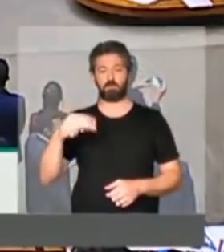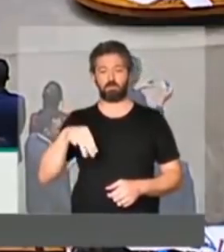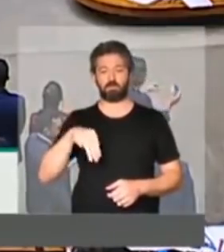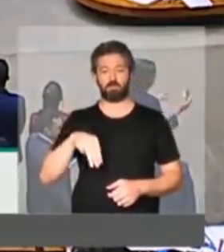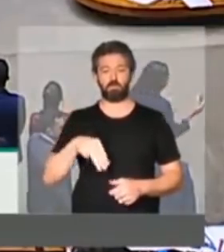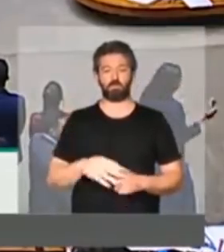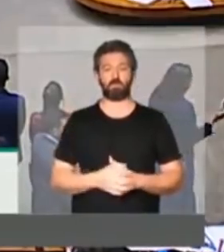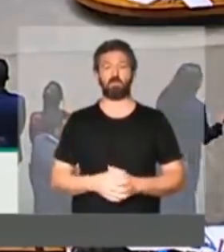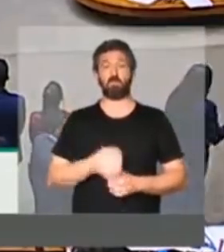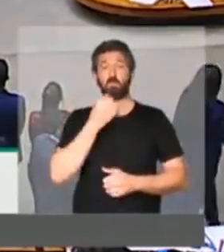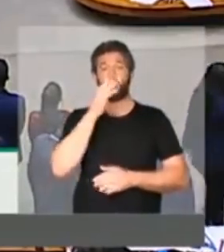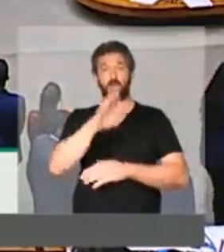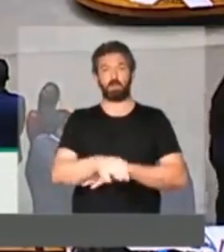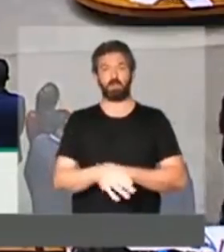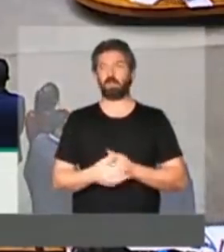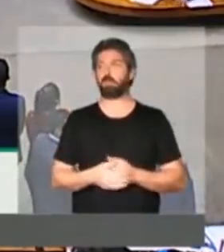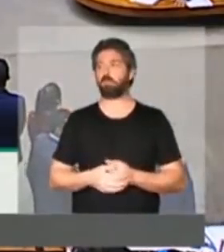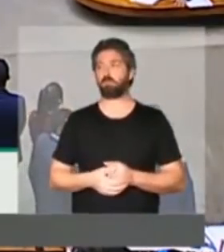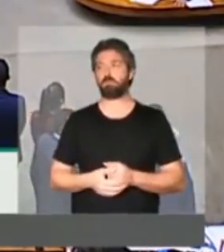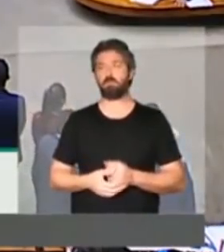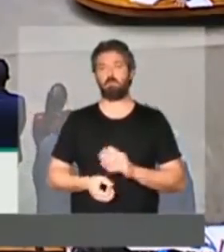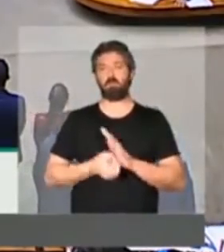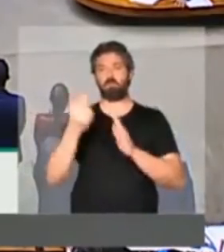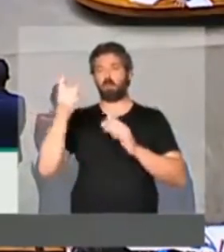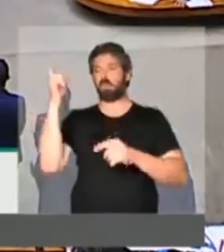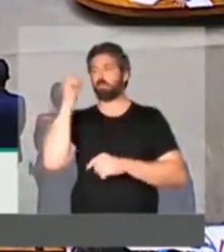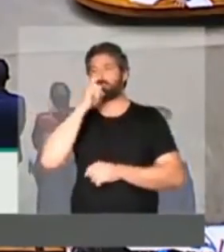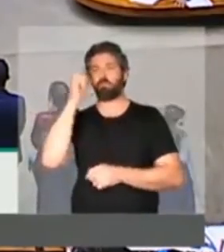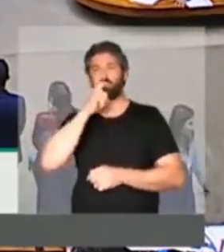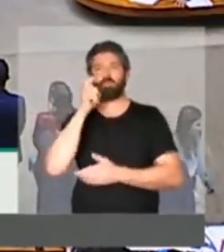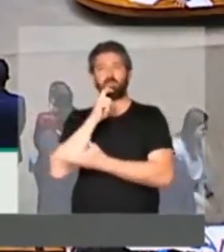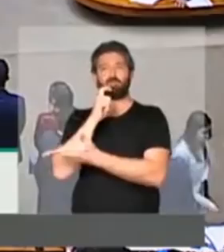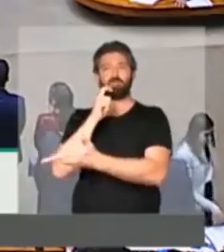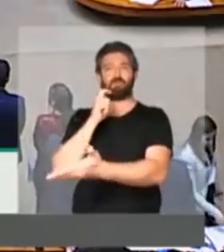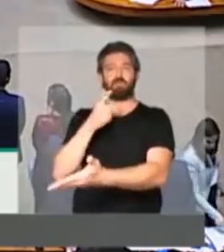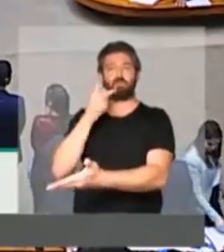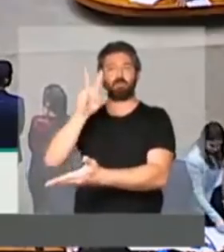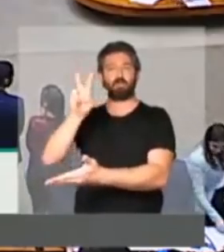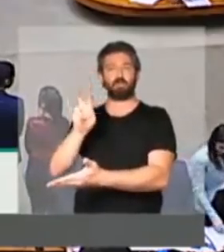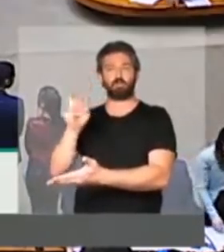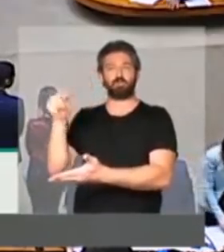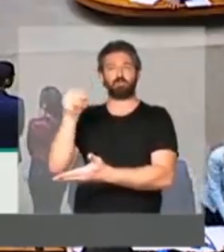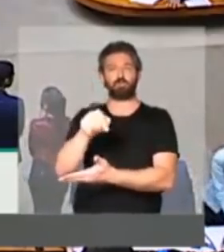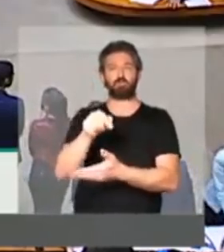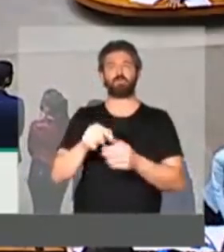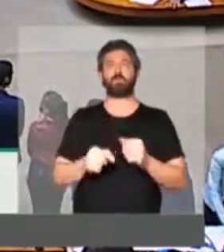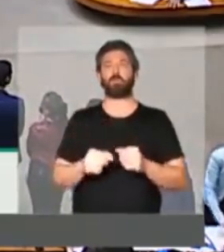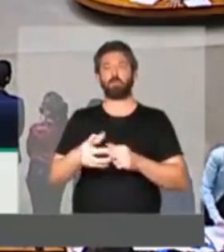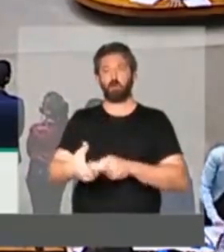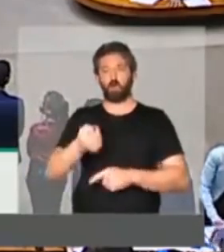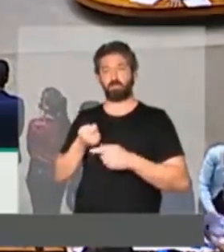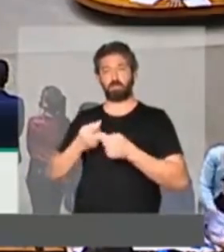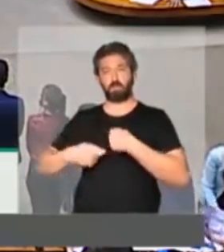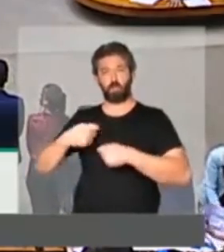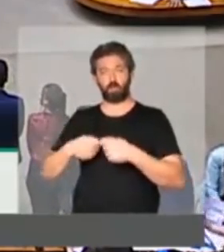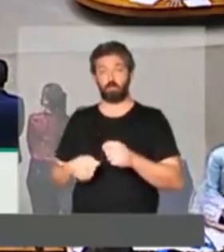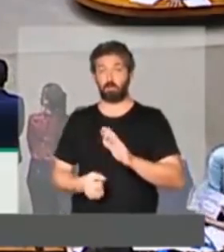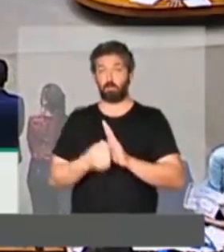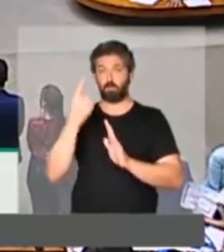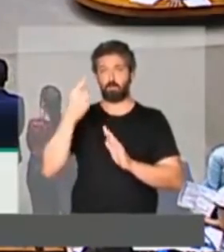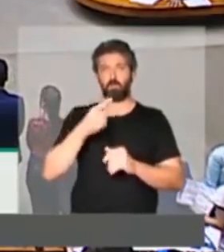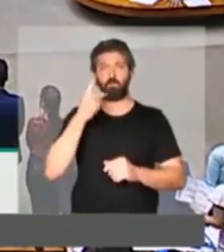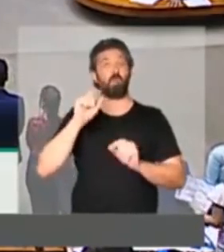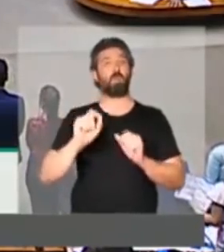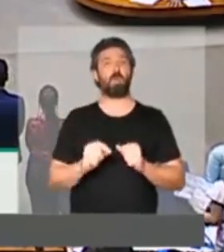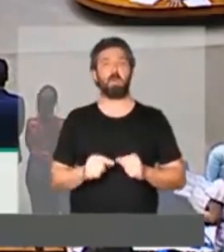Bom, boa tarde a todos. Muitos impropérios, muitas mentiras têm sido faladas com relação a essa questão do contingenciamento. Primeiro de tudo,